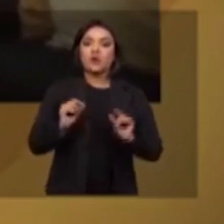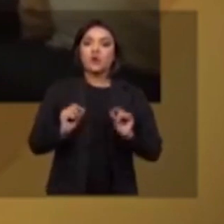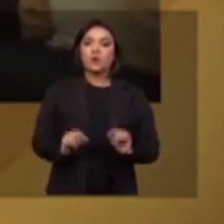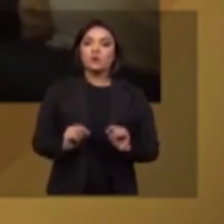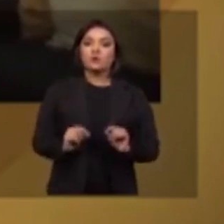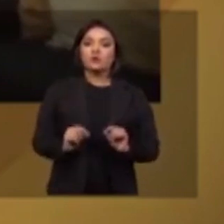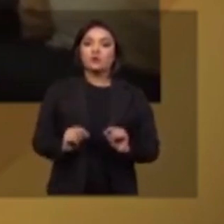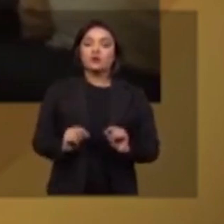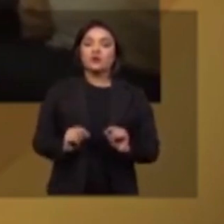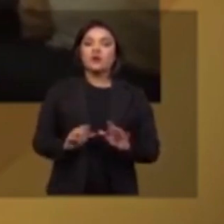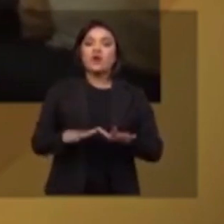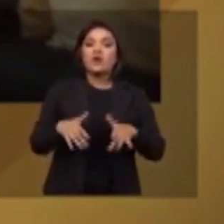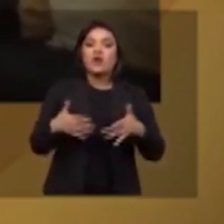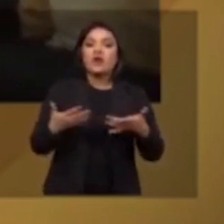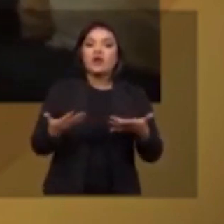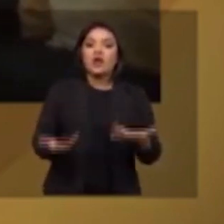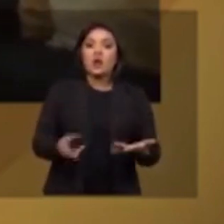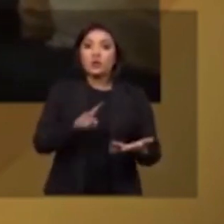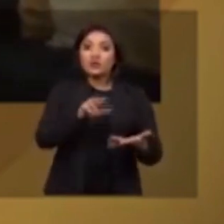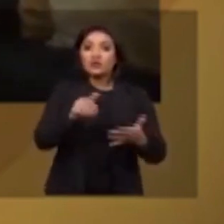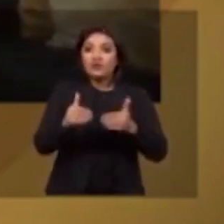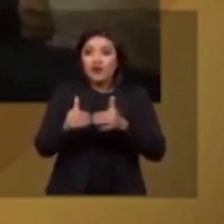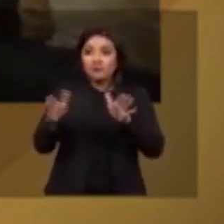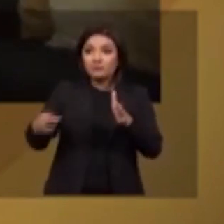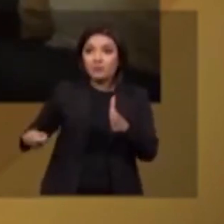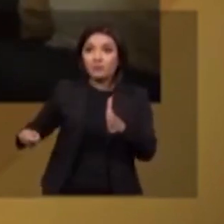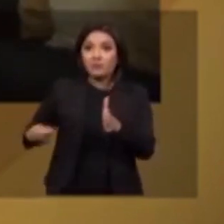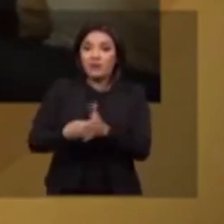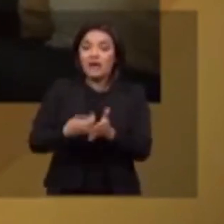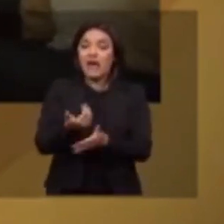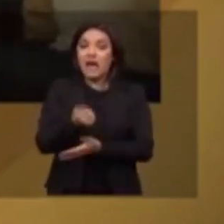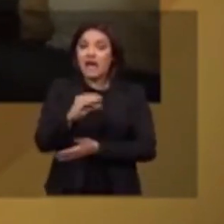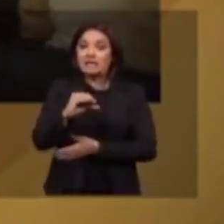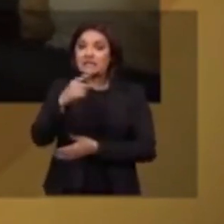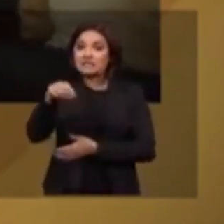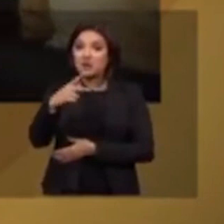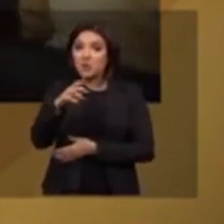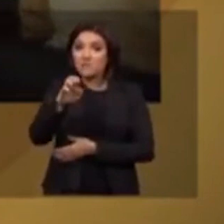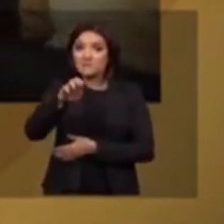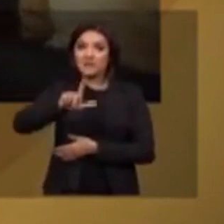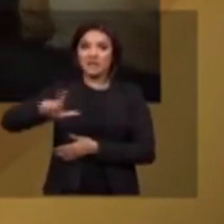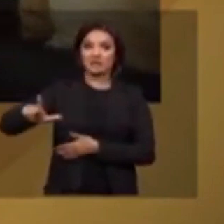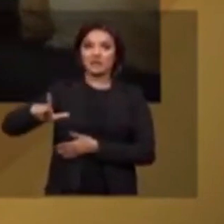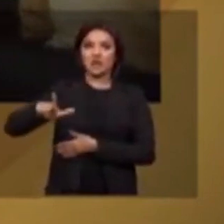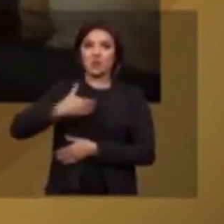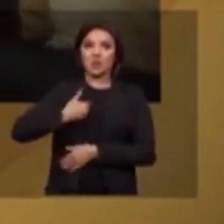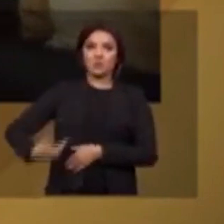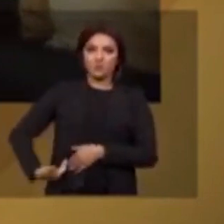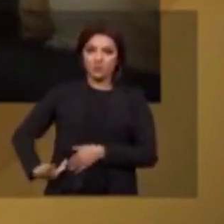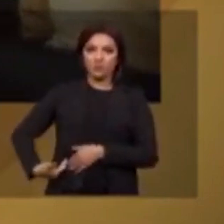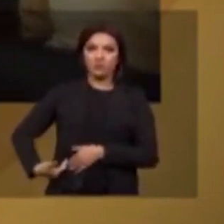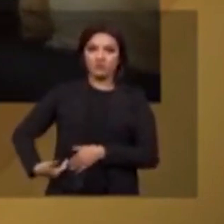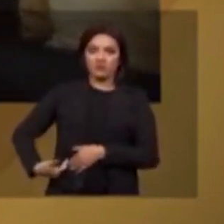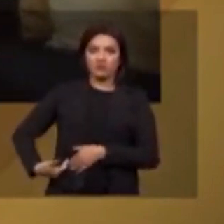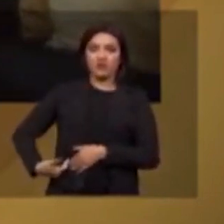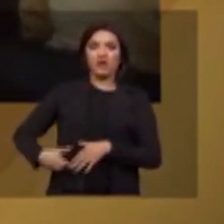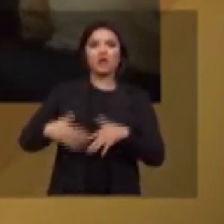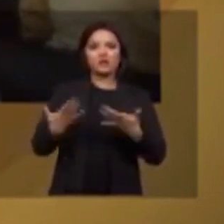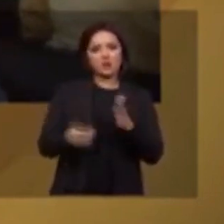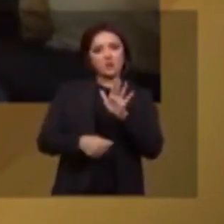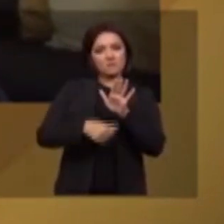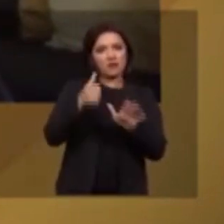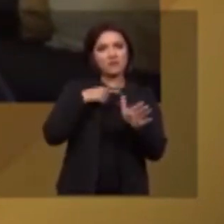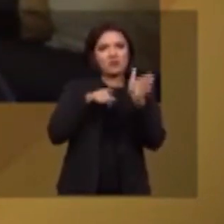na promoção da ação penal pública. Quem formará, mediante inquérito